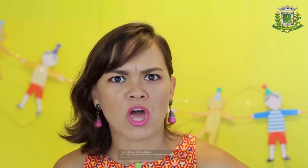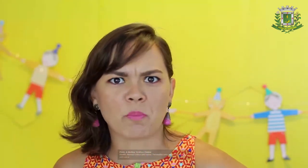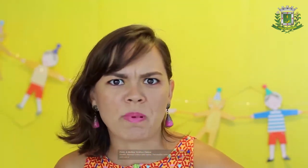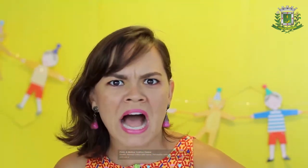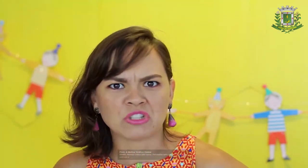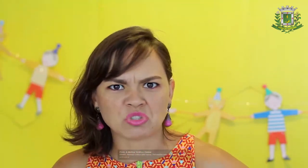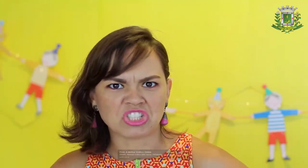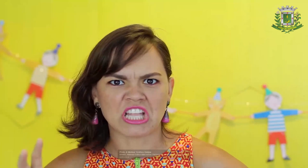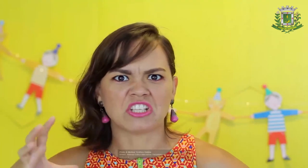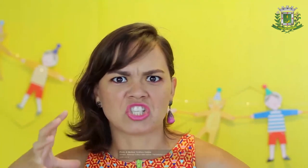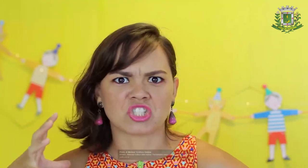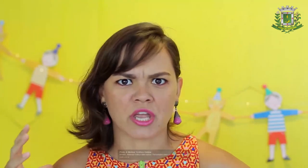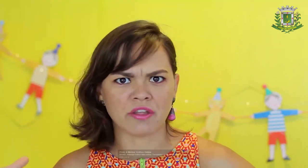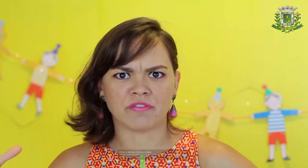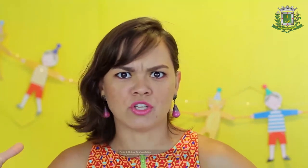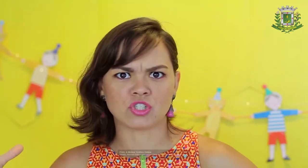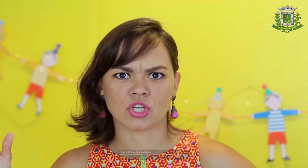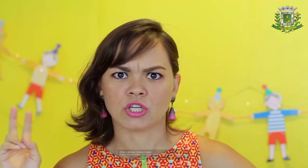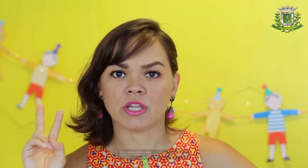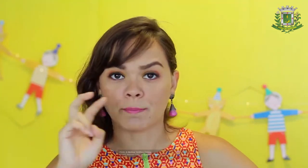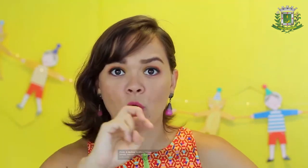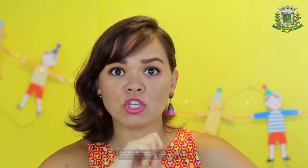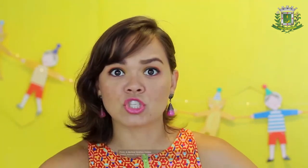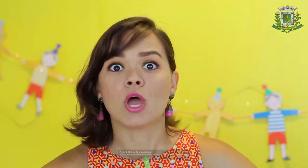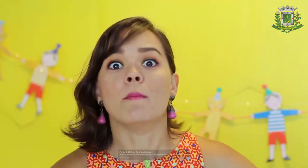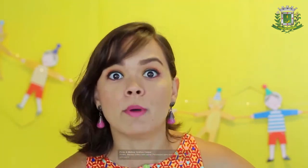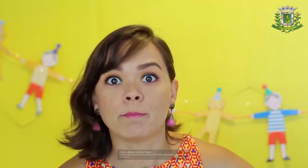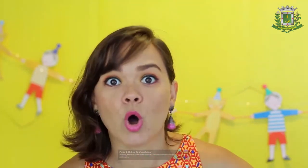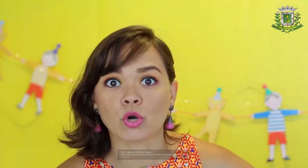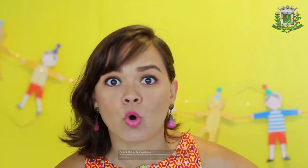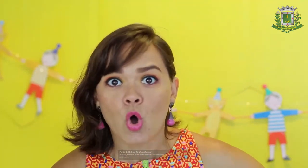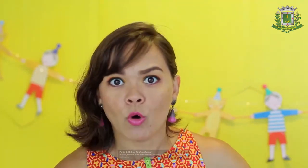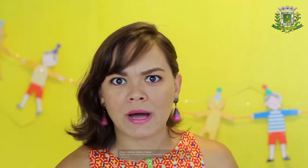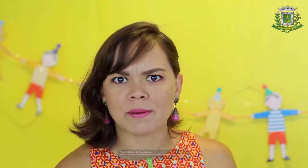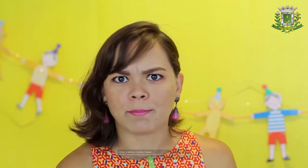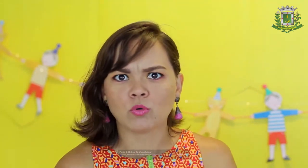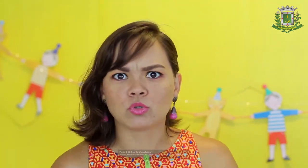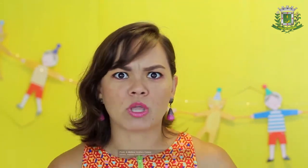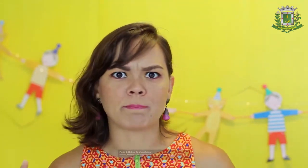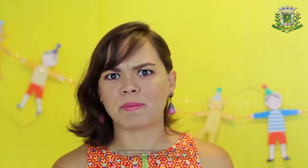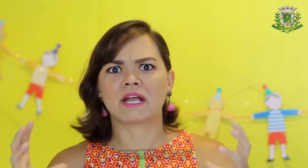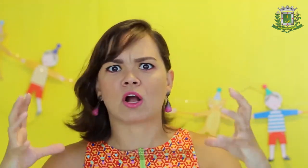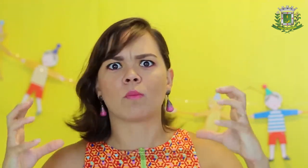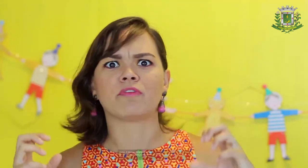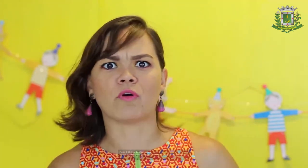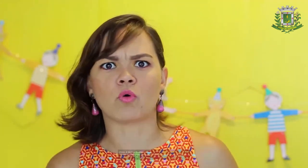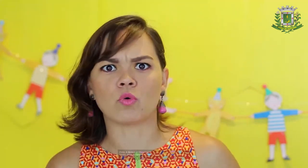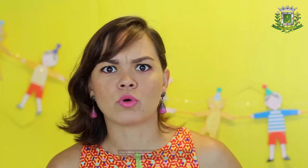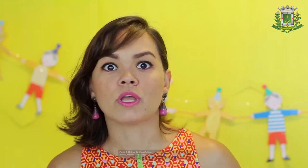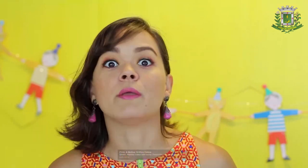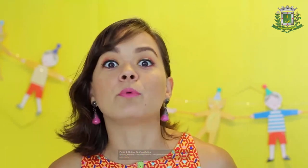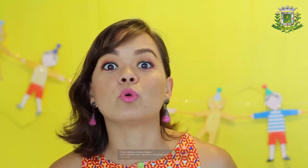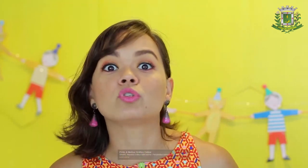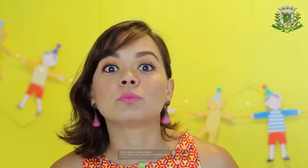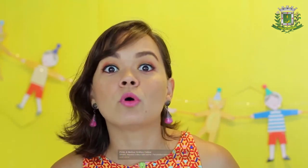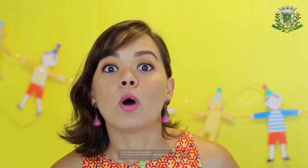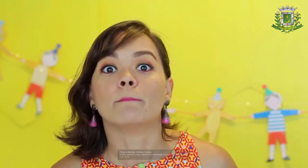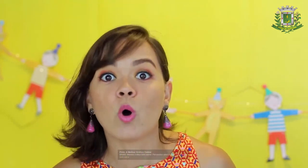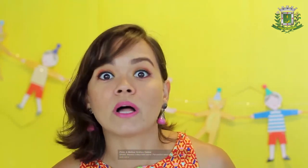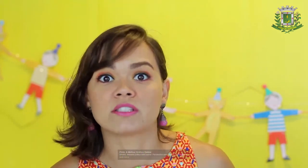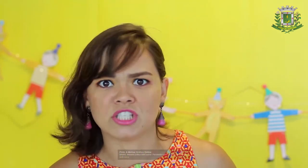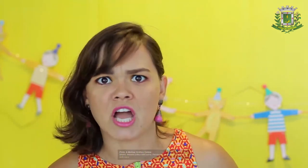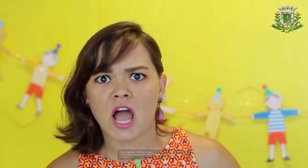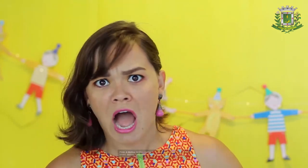sebo, o leopardo de dentes terríveis. Depois, Memboro, o maribondo que pica como fogo. E por